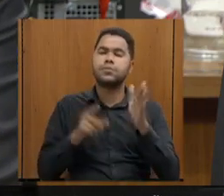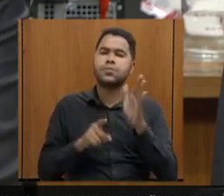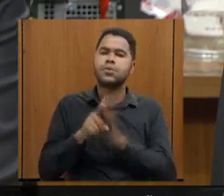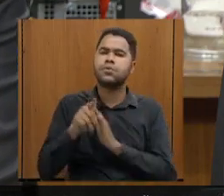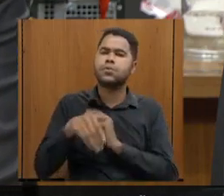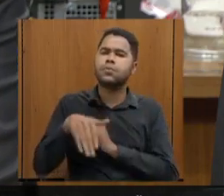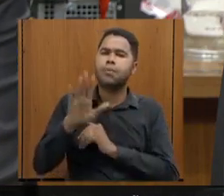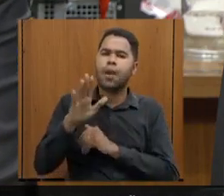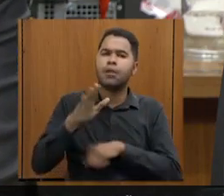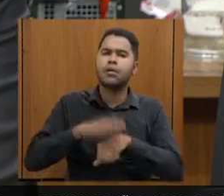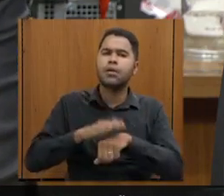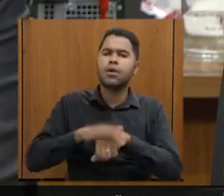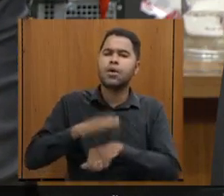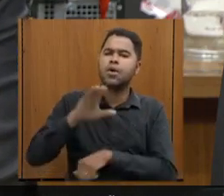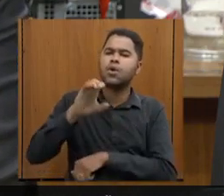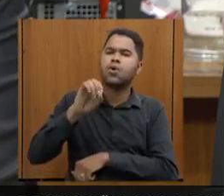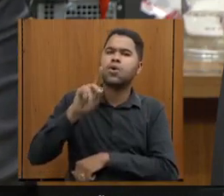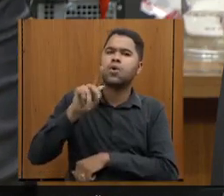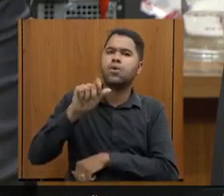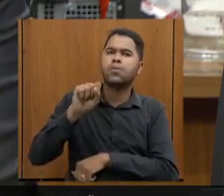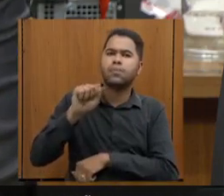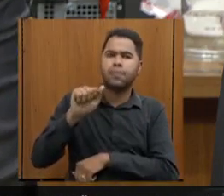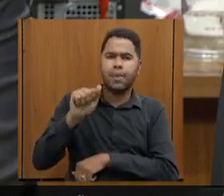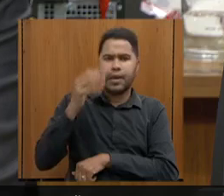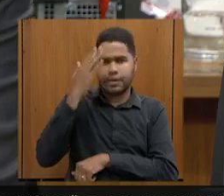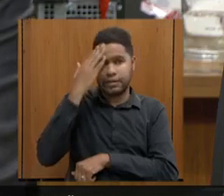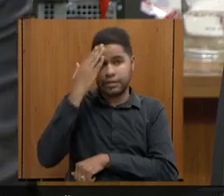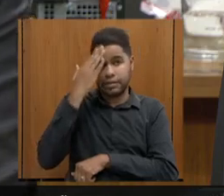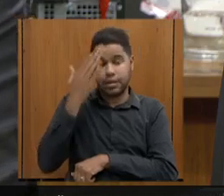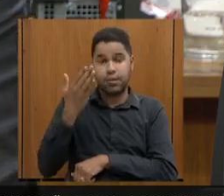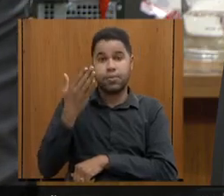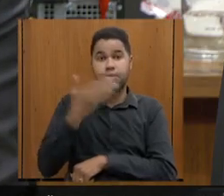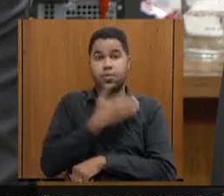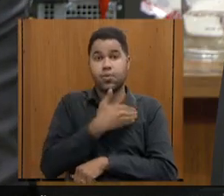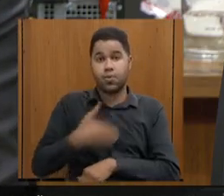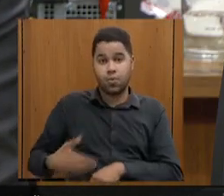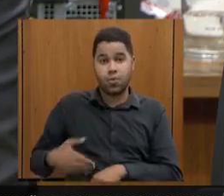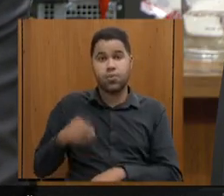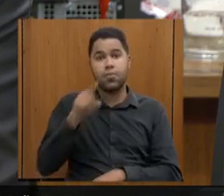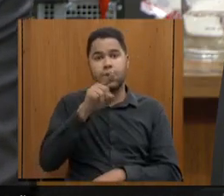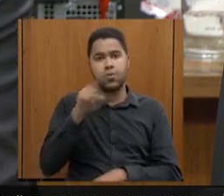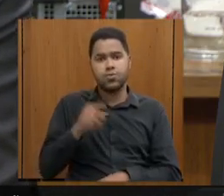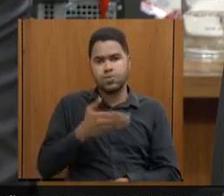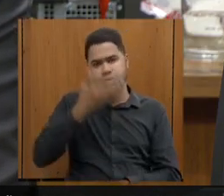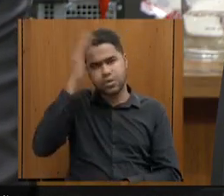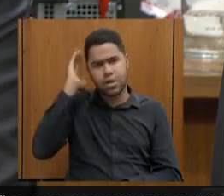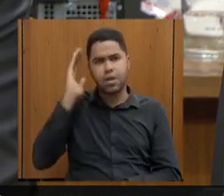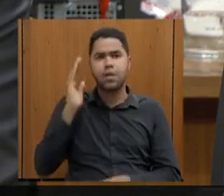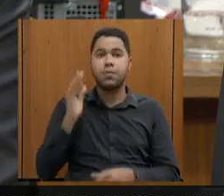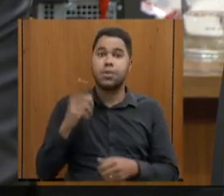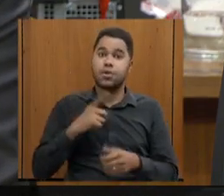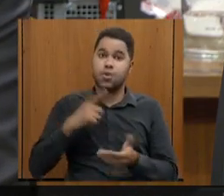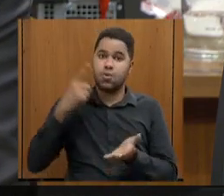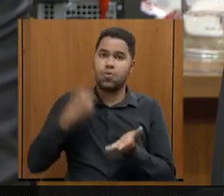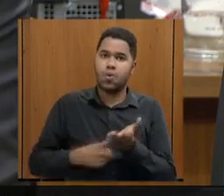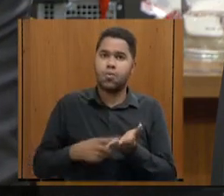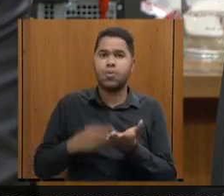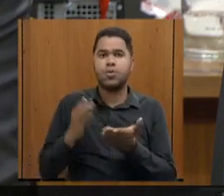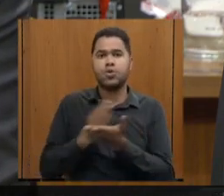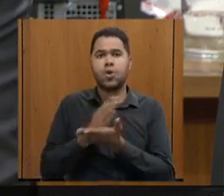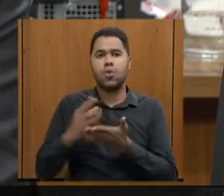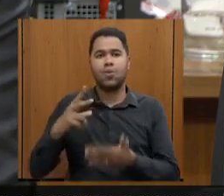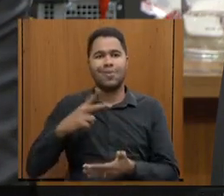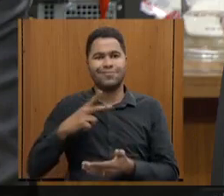perguntar um pouco mais sobre a questão da Copasa que a gente sabe que o governo Zema tem aí o compromisso de fazer algumas privatizações tem